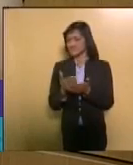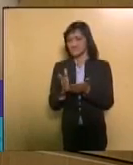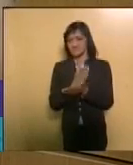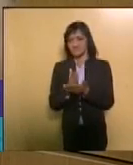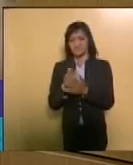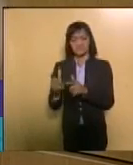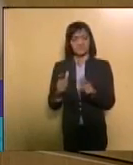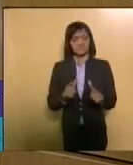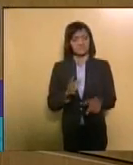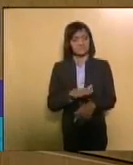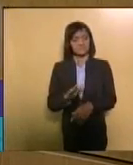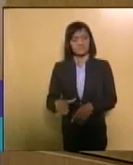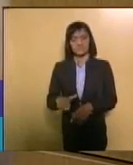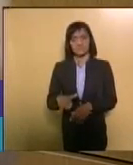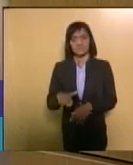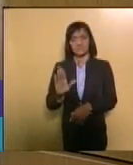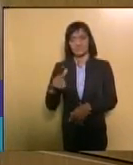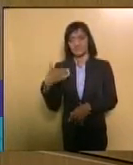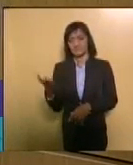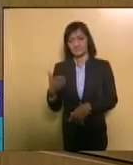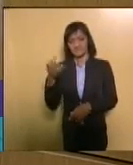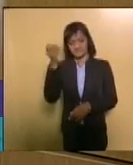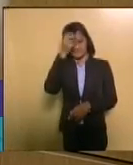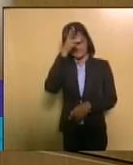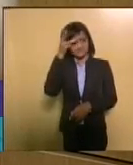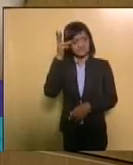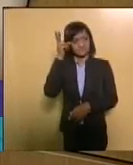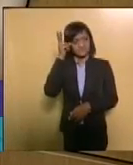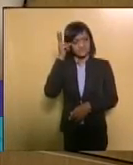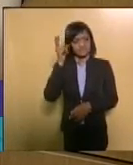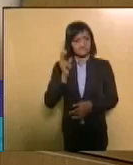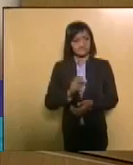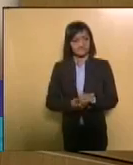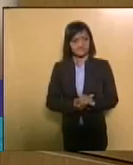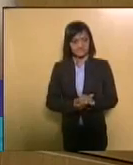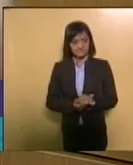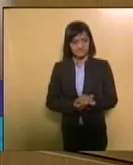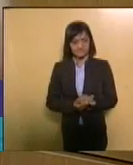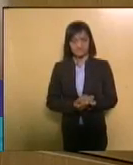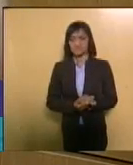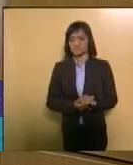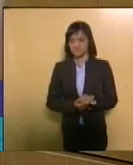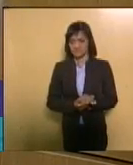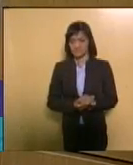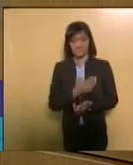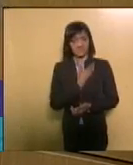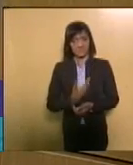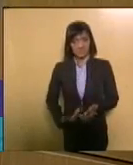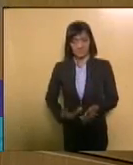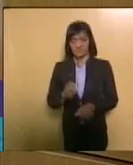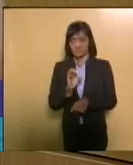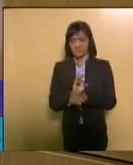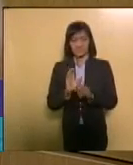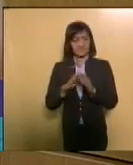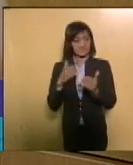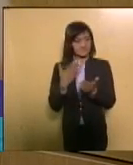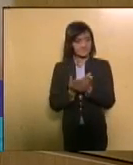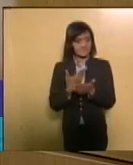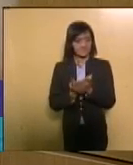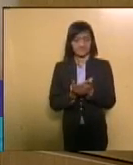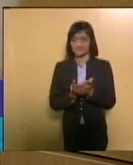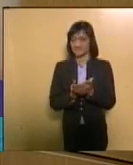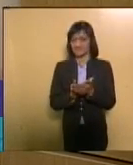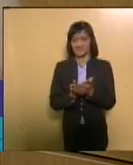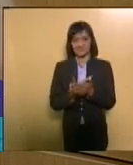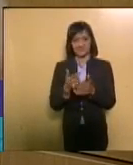crianças fora da escola e aí a prefeitura tinha cedido um terreno eh o governo do estado ia fazer uma escola naquele lugar porque